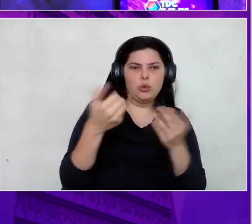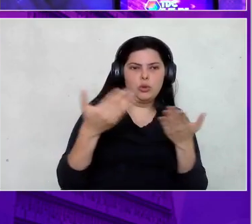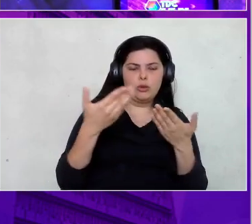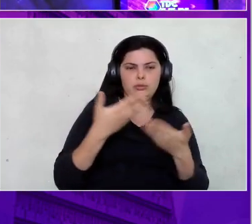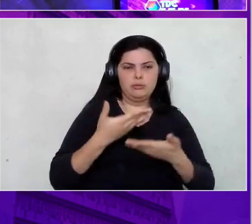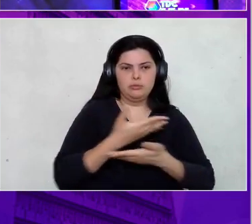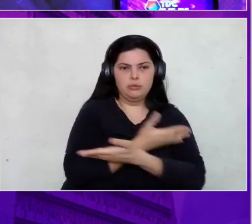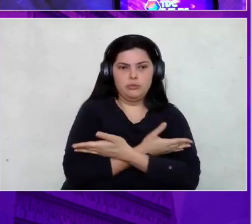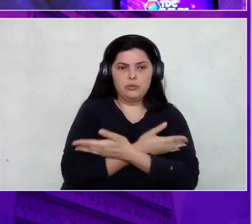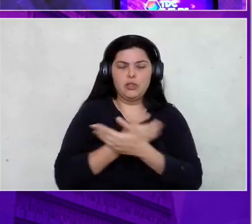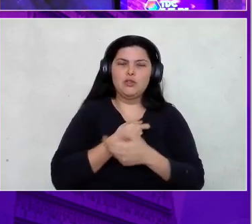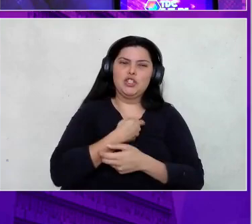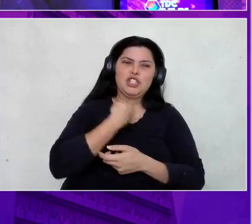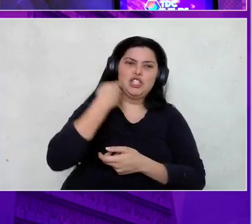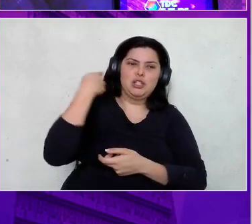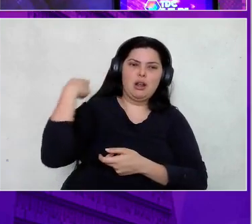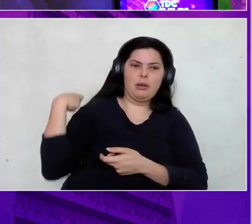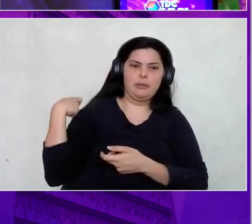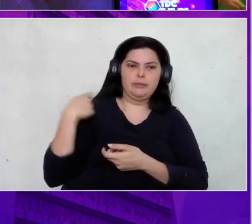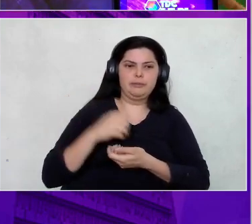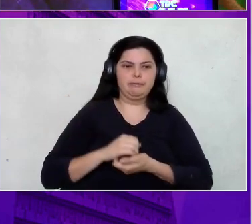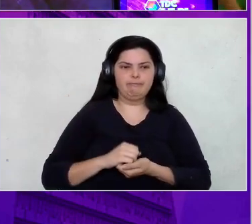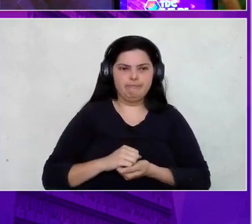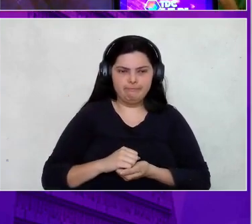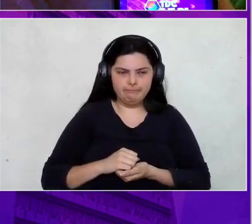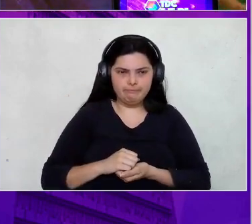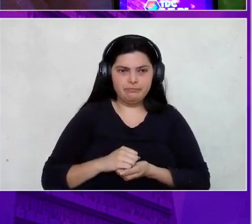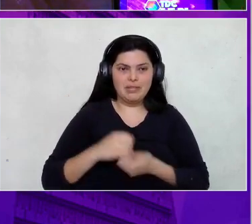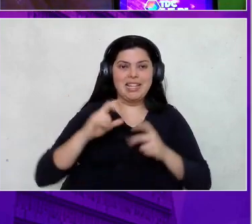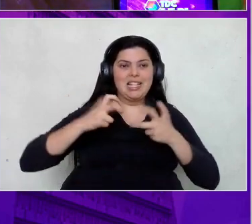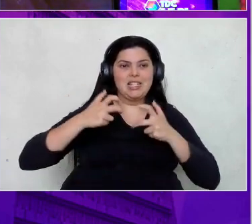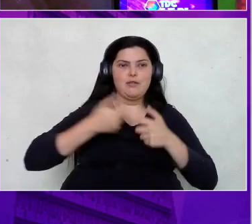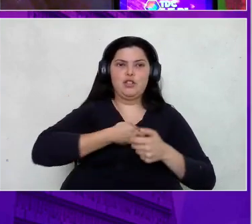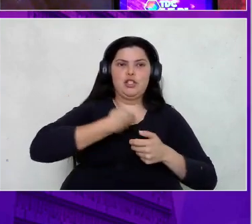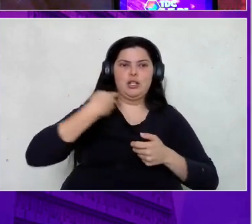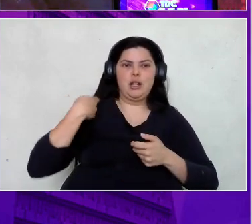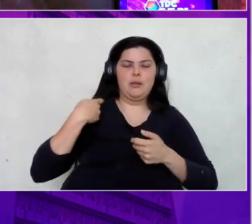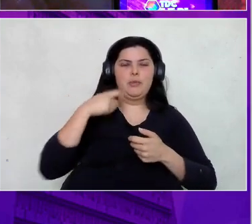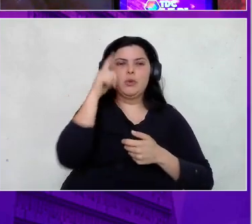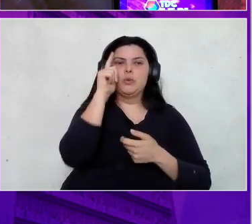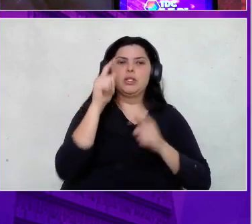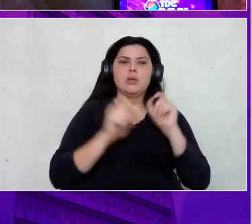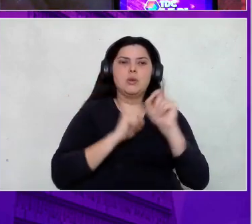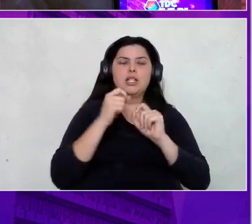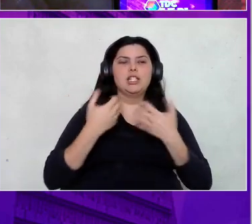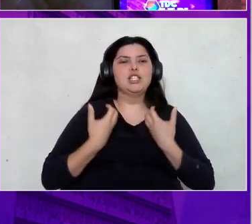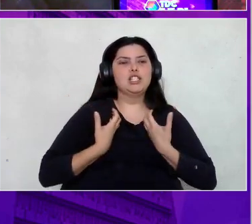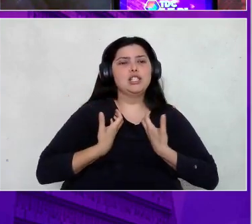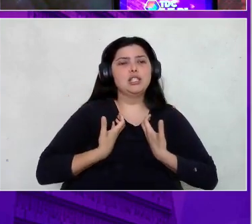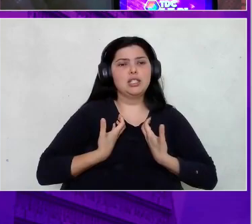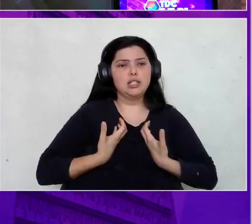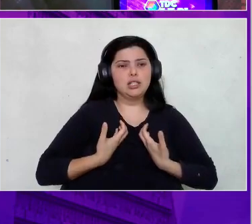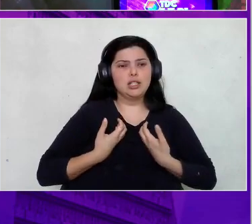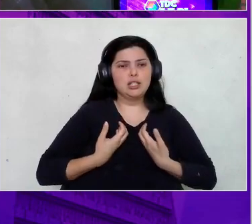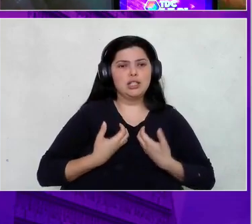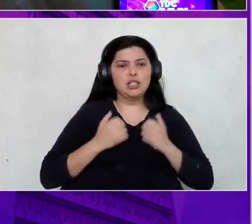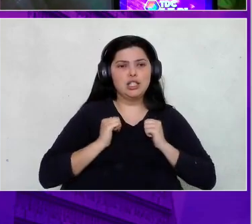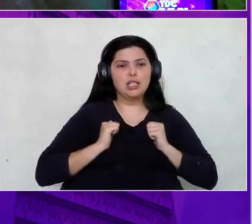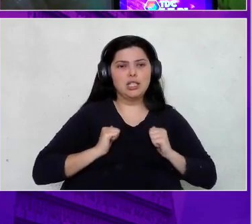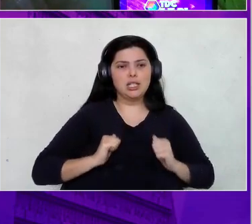tirar. Tirar aqui no TDC, para ele poder descansar, né? Fazer o que ele tem que